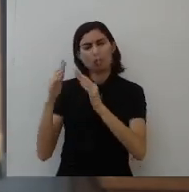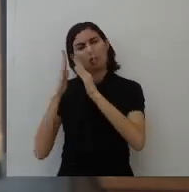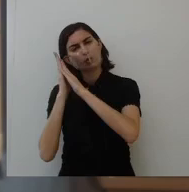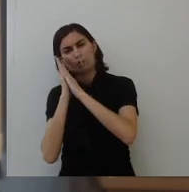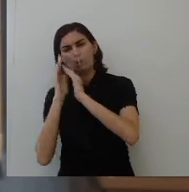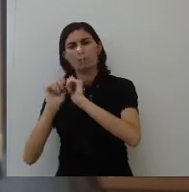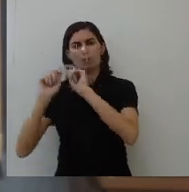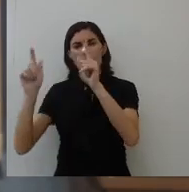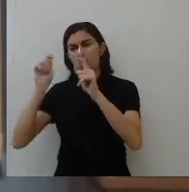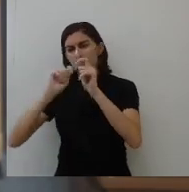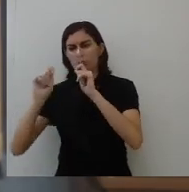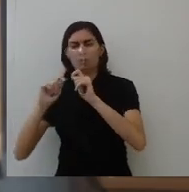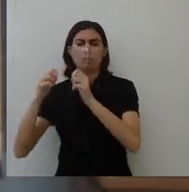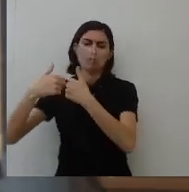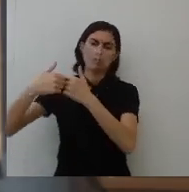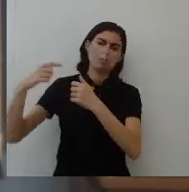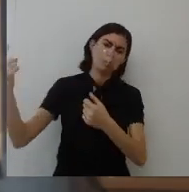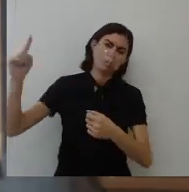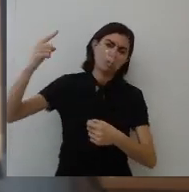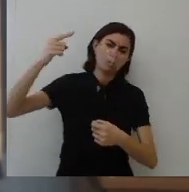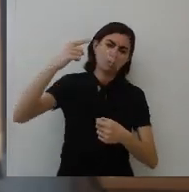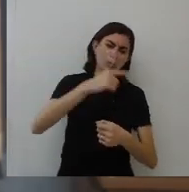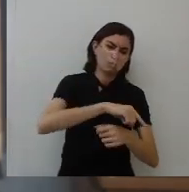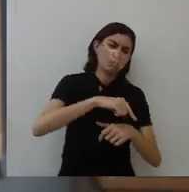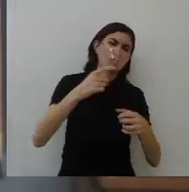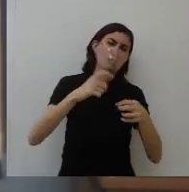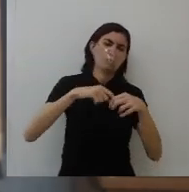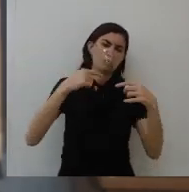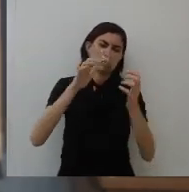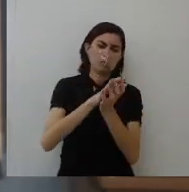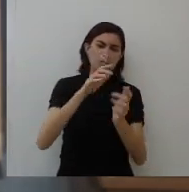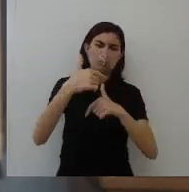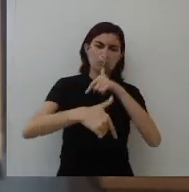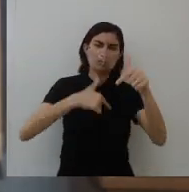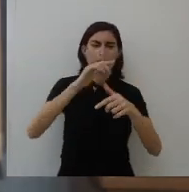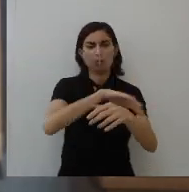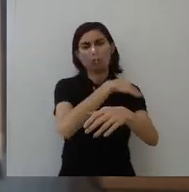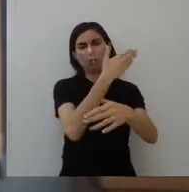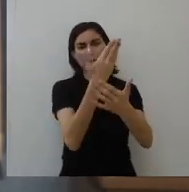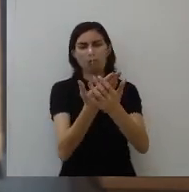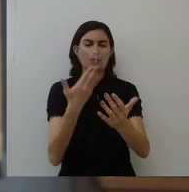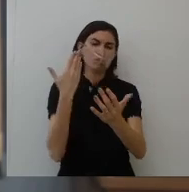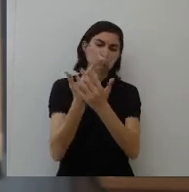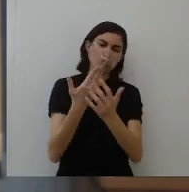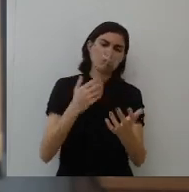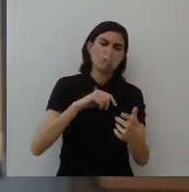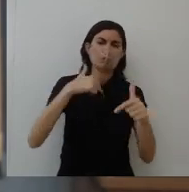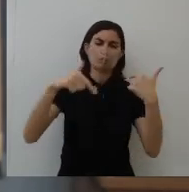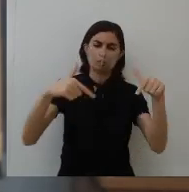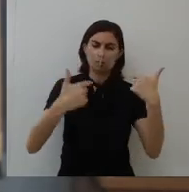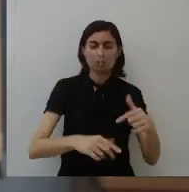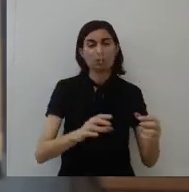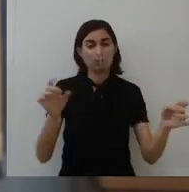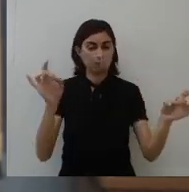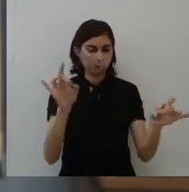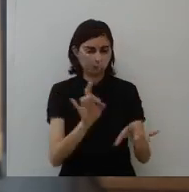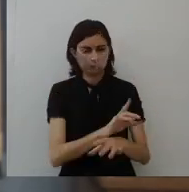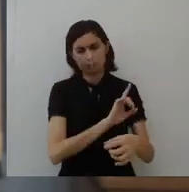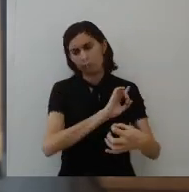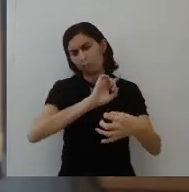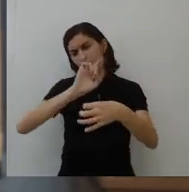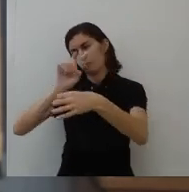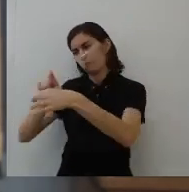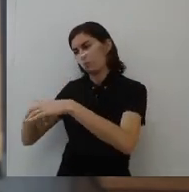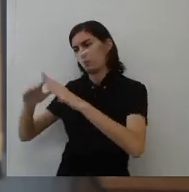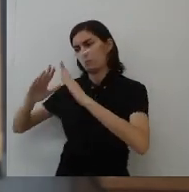dorme, acorda e pega o ônibus, volta para Recife, trabalha o dia inteiro, estuda o dia inteiro em Recife, e de noite